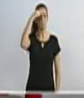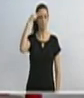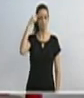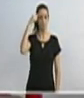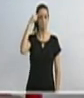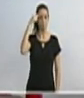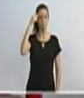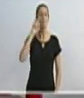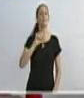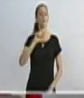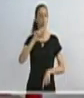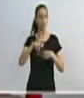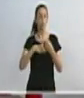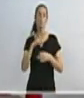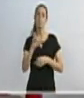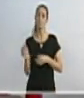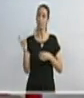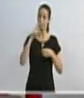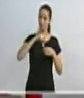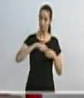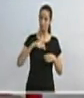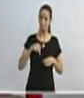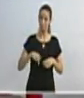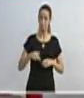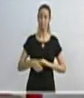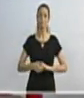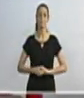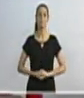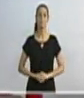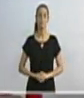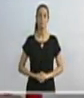Rosa logo mais estará conosco.